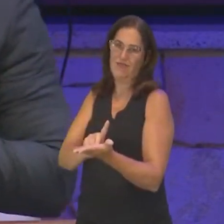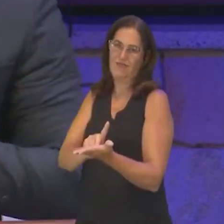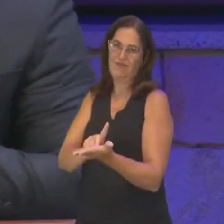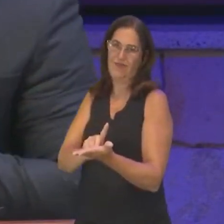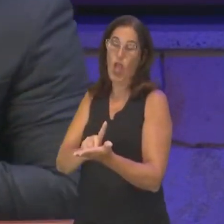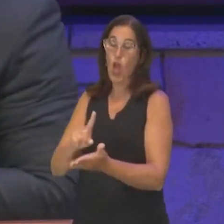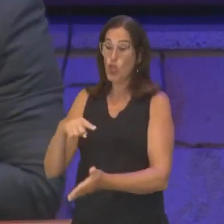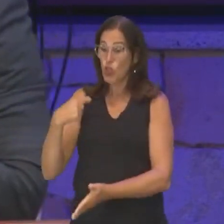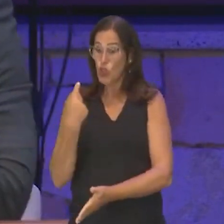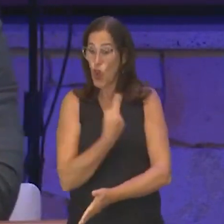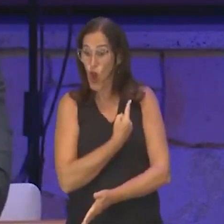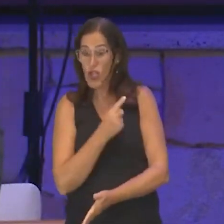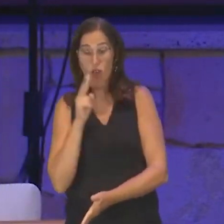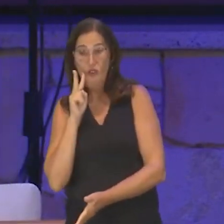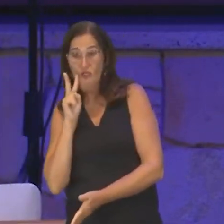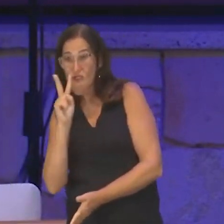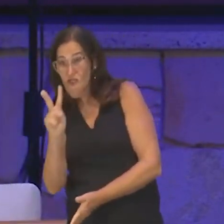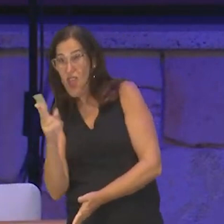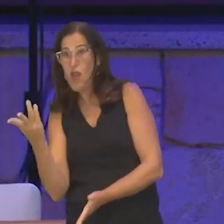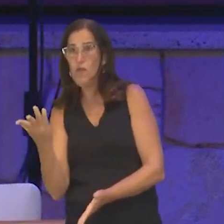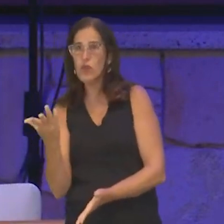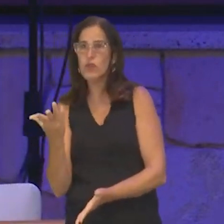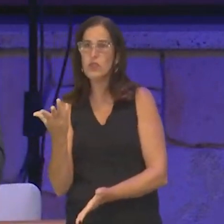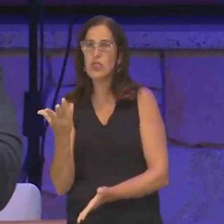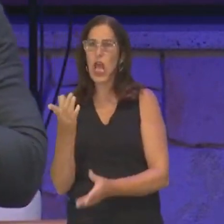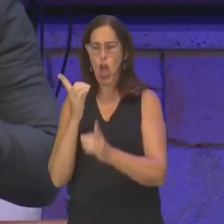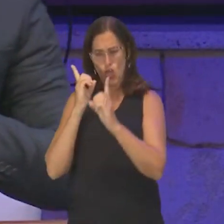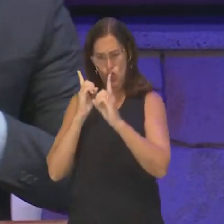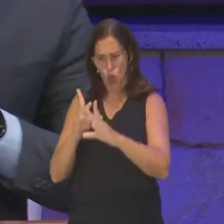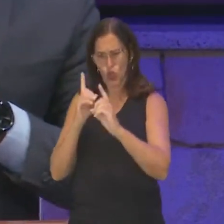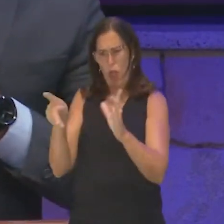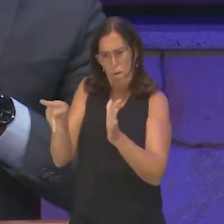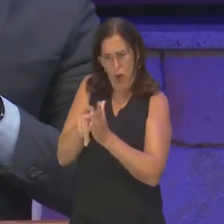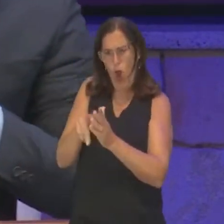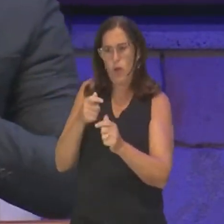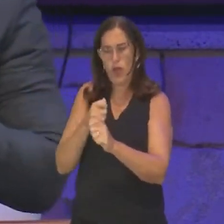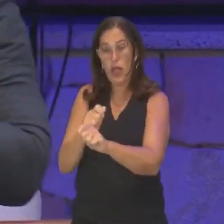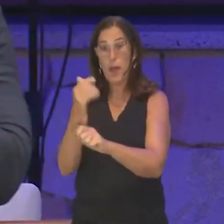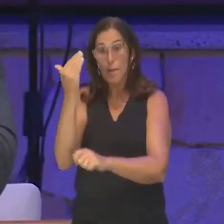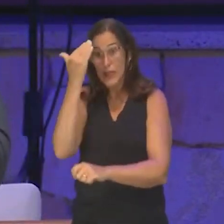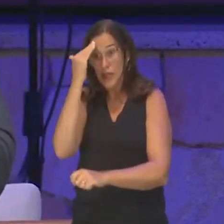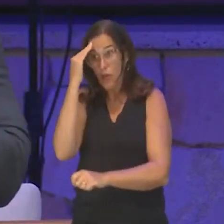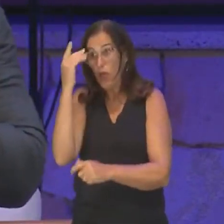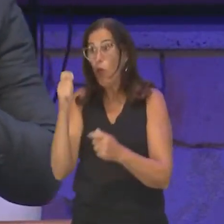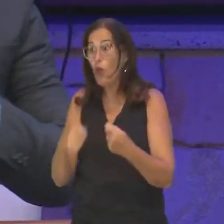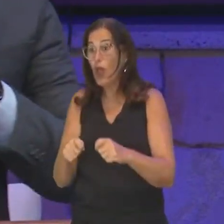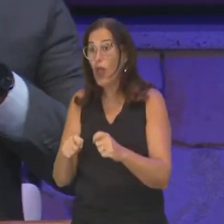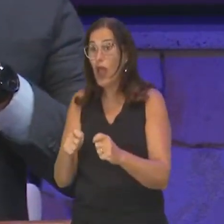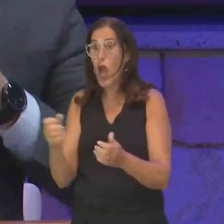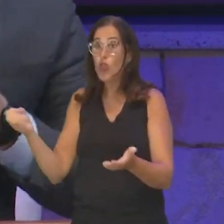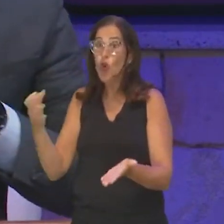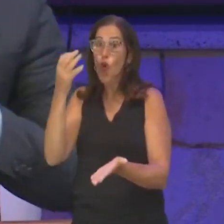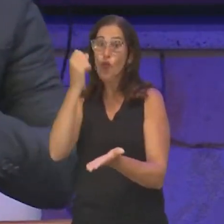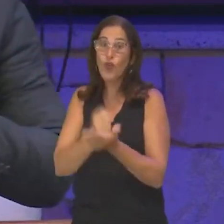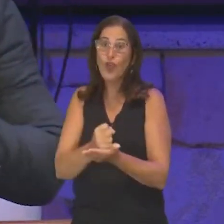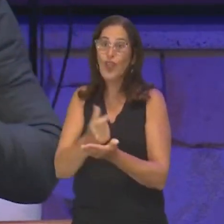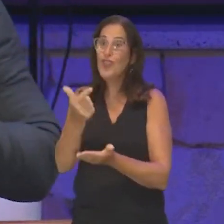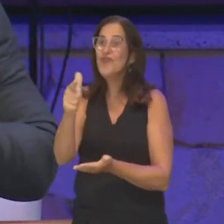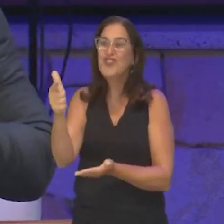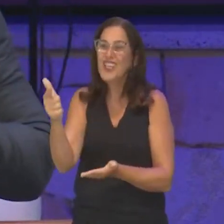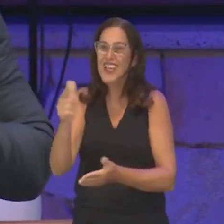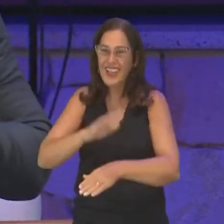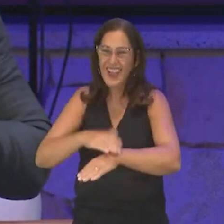Quando nós ouvimos aqui falar sobre doutrina dos apóstolos, precisamos entender que o Novo Testamento não existia naquele